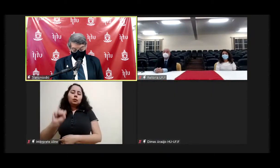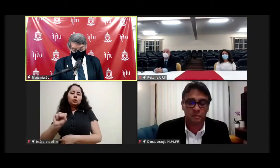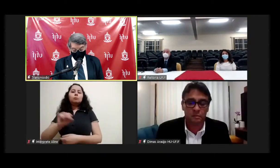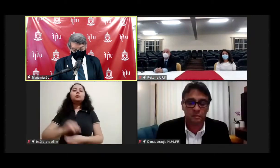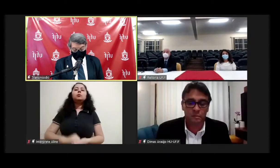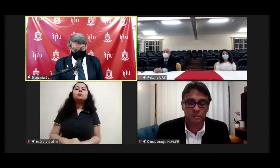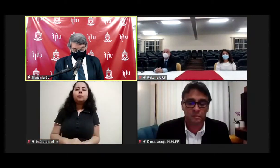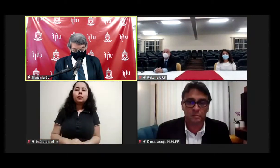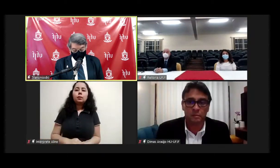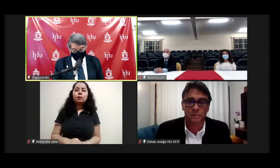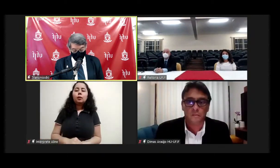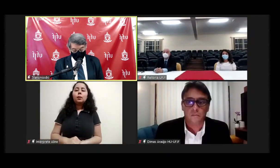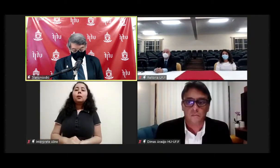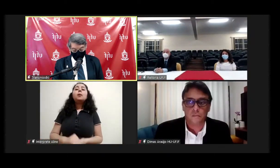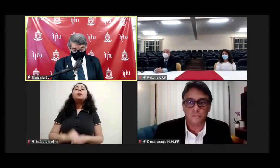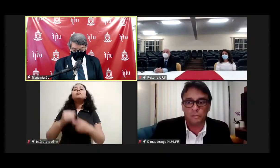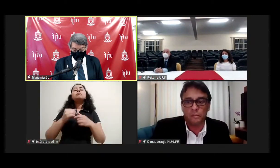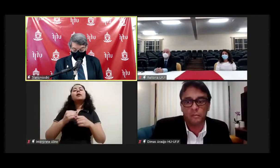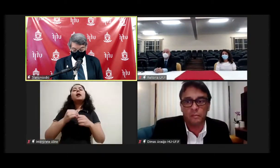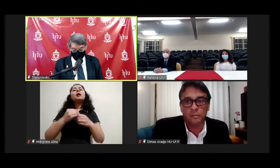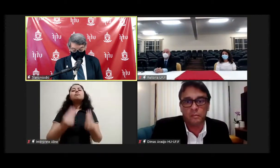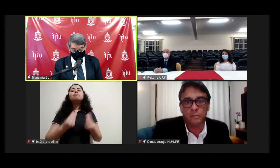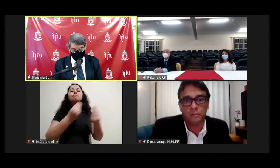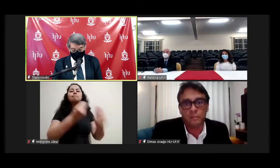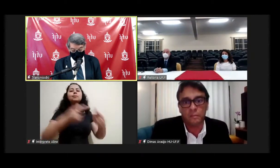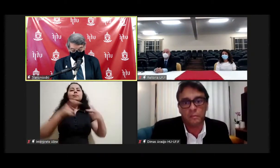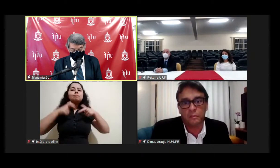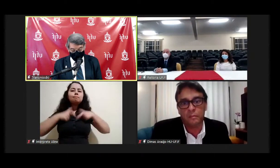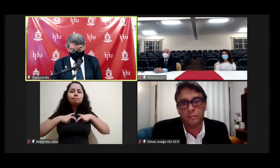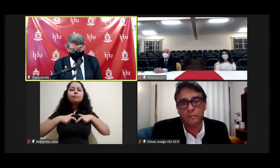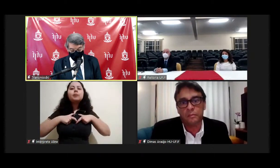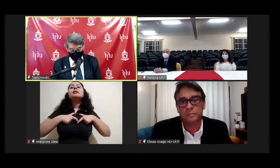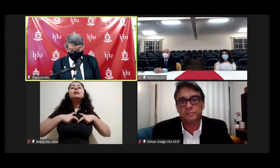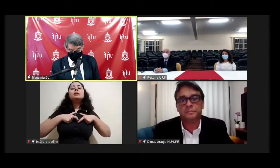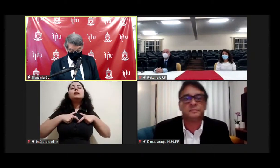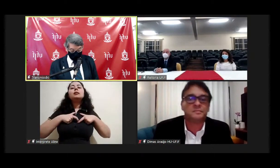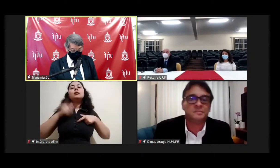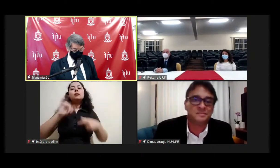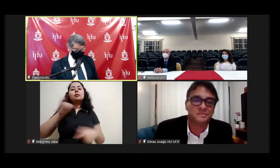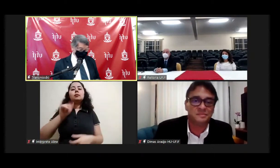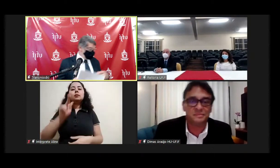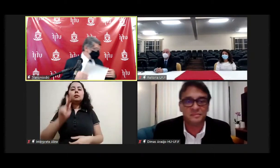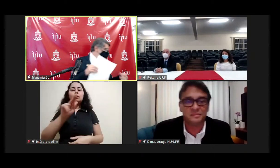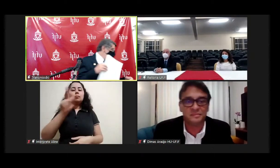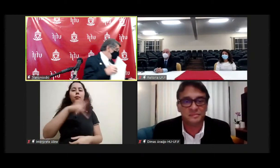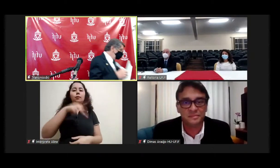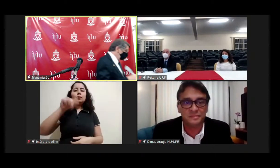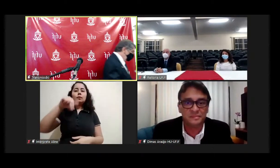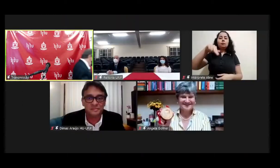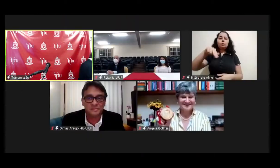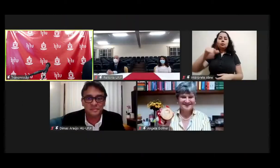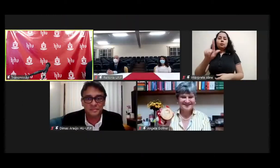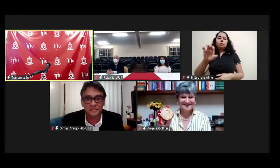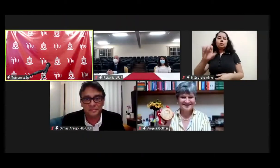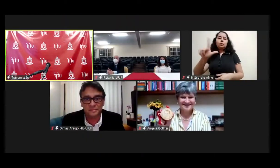para acompanhar a entrega da medalha à homenageada professora Ângela Maria Goulner.